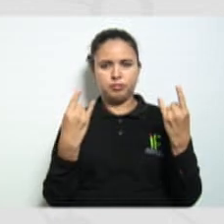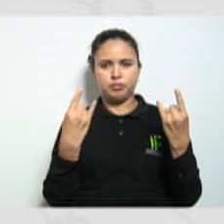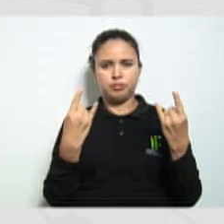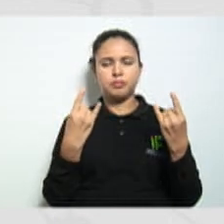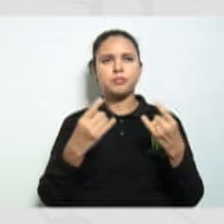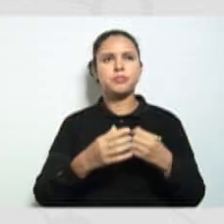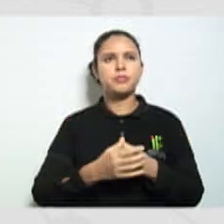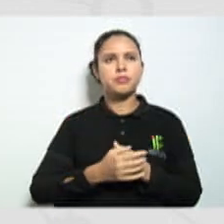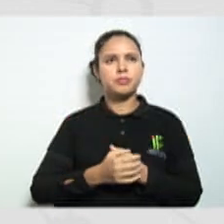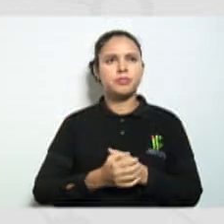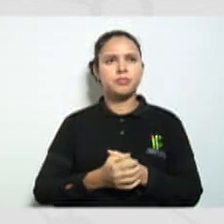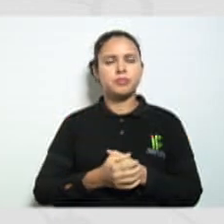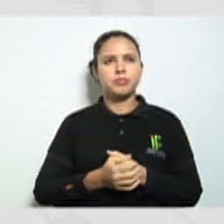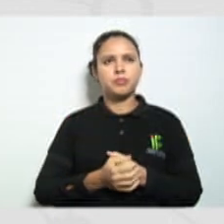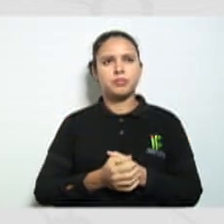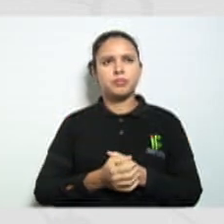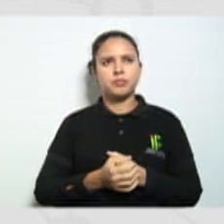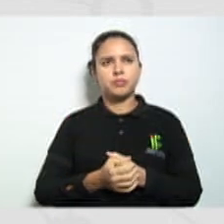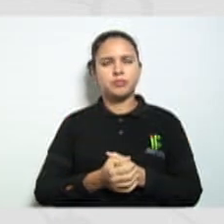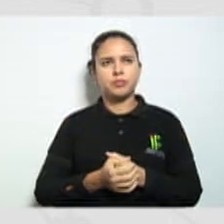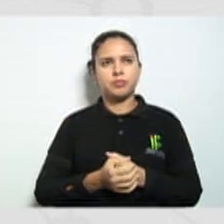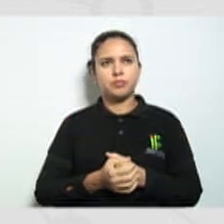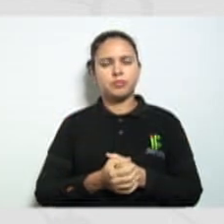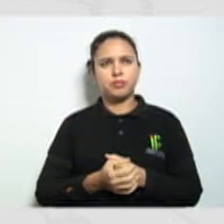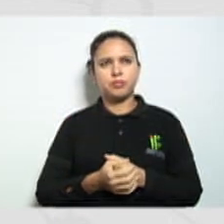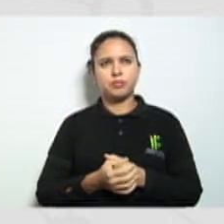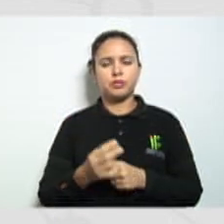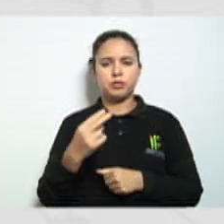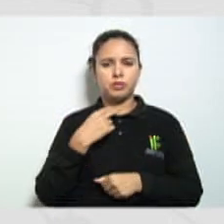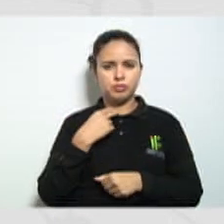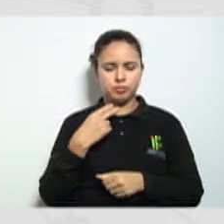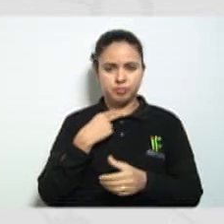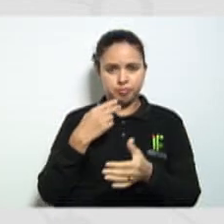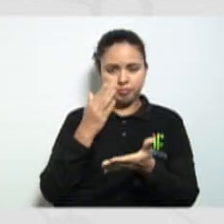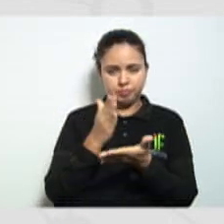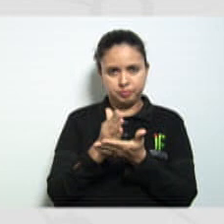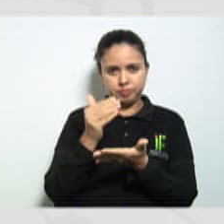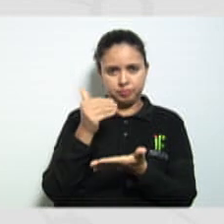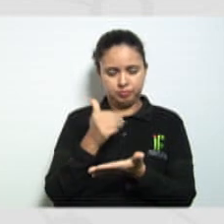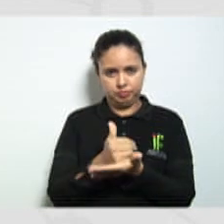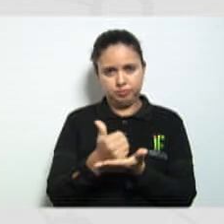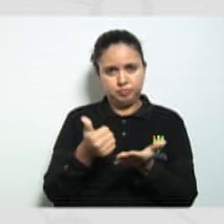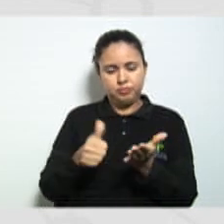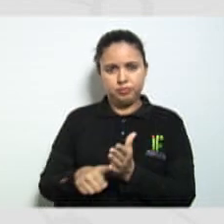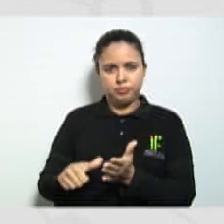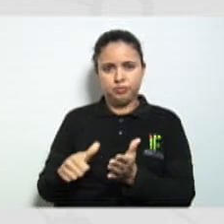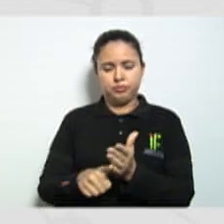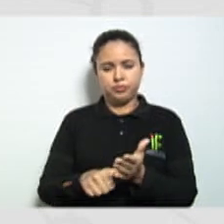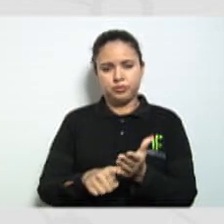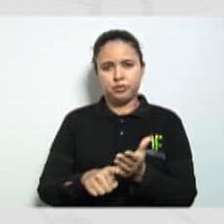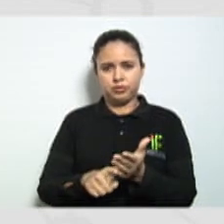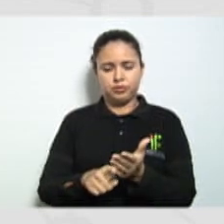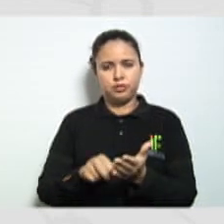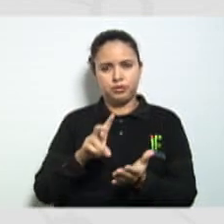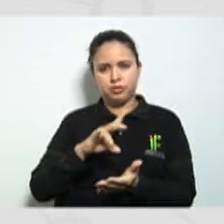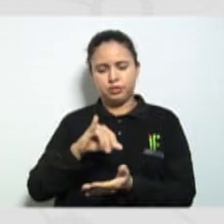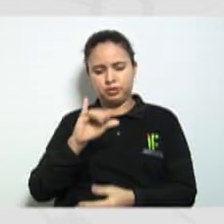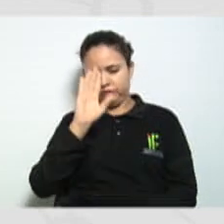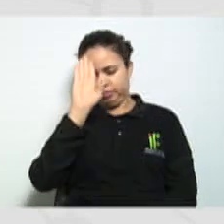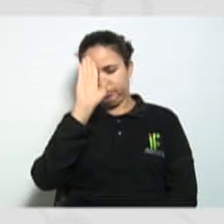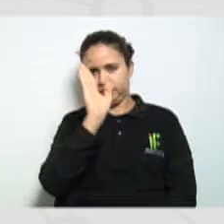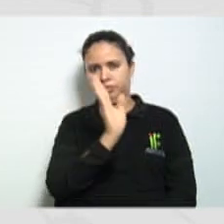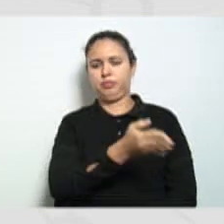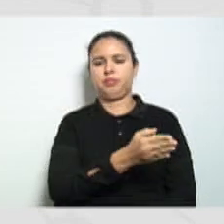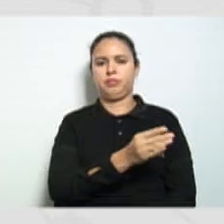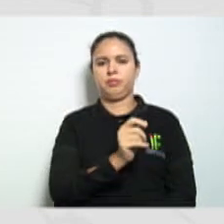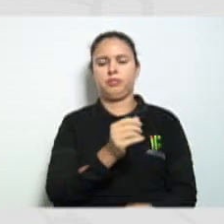cooperativo, ele não pode ser rateado com os cooperados. Ele vai direto